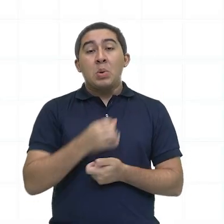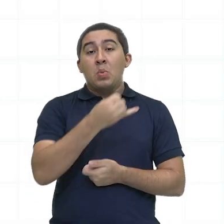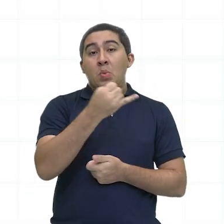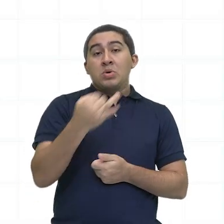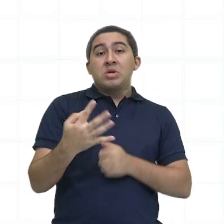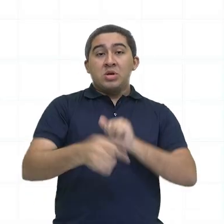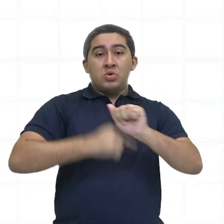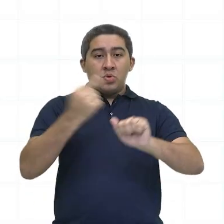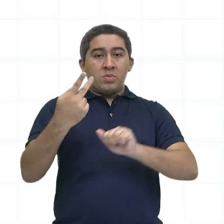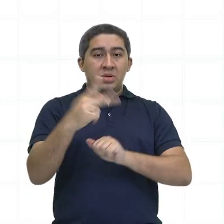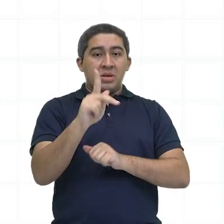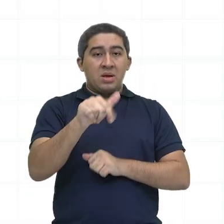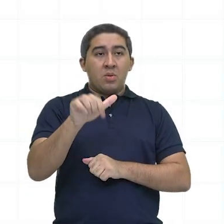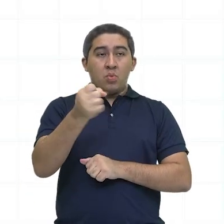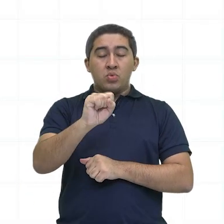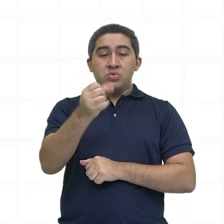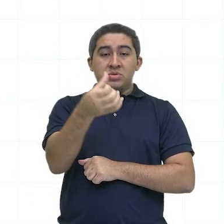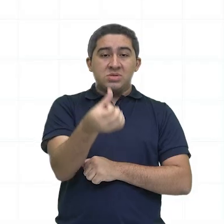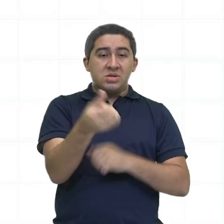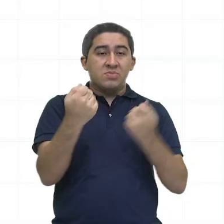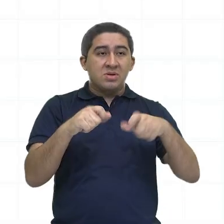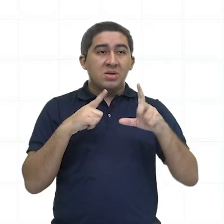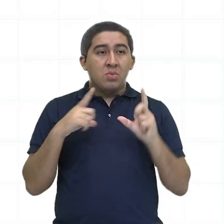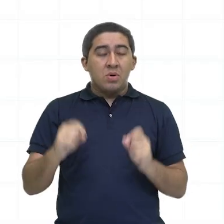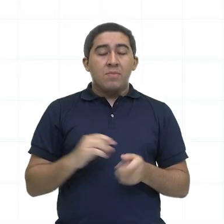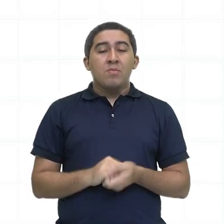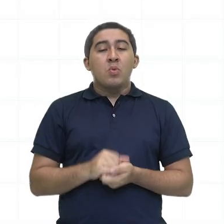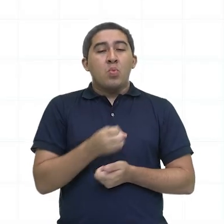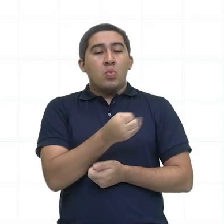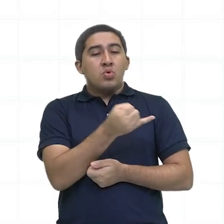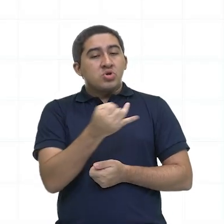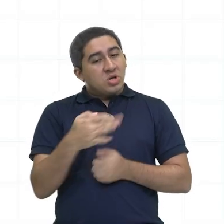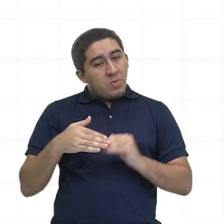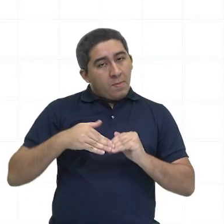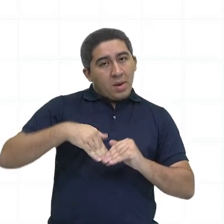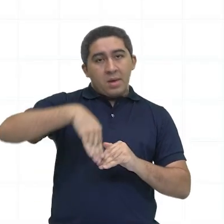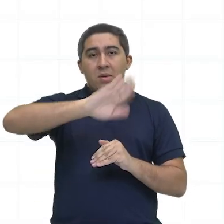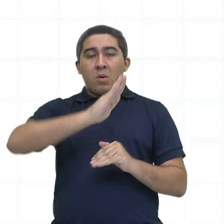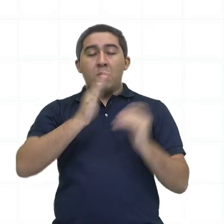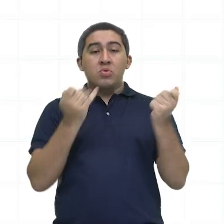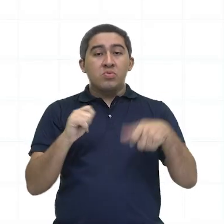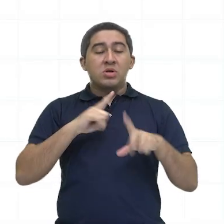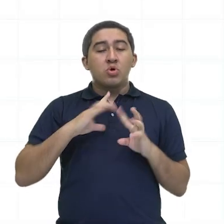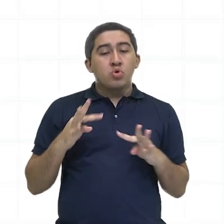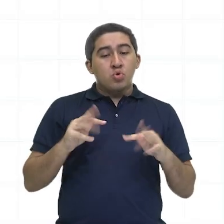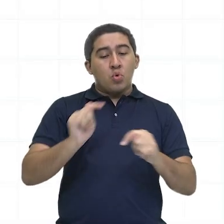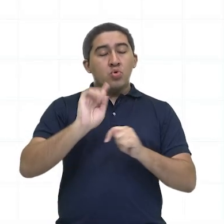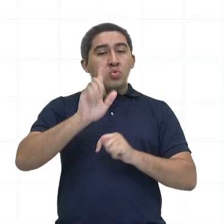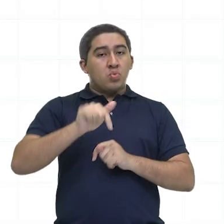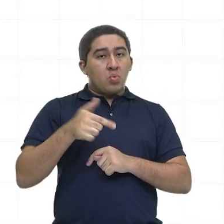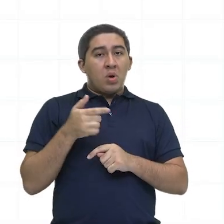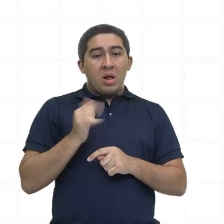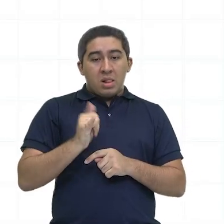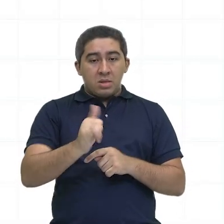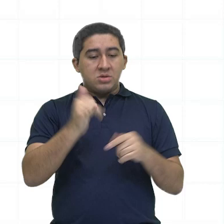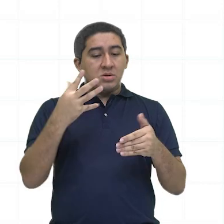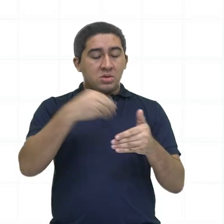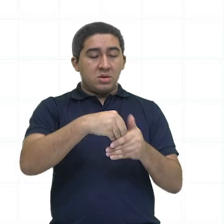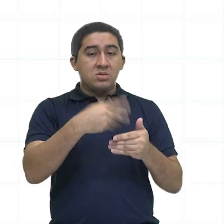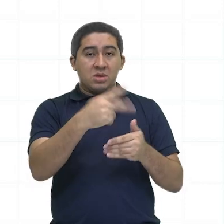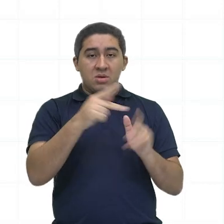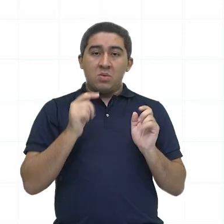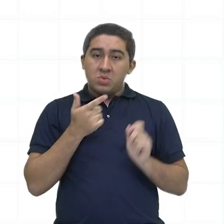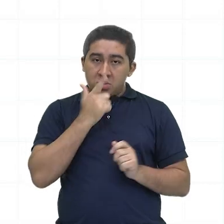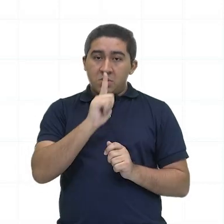é 86. Então, ele precisou de muitas camadas para comportar todos esses elétrons aí,